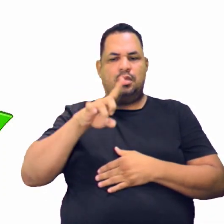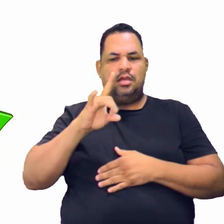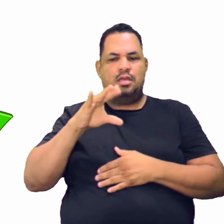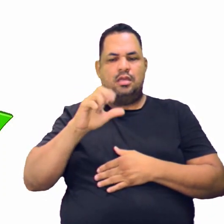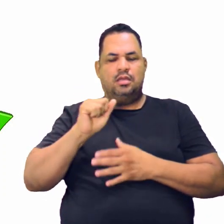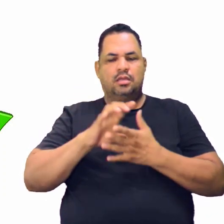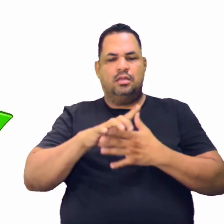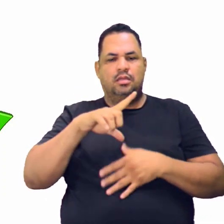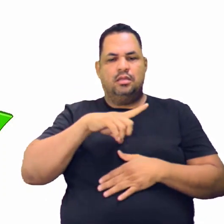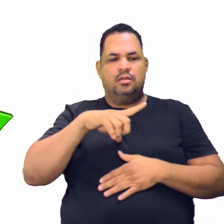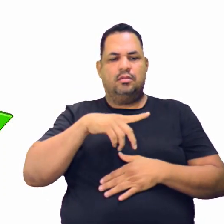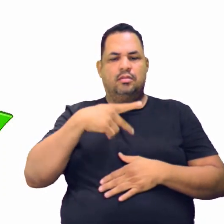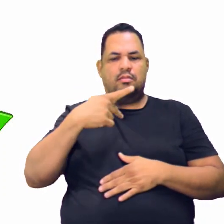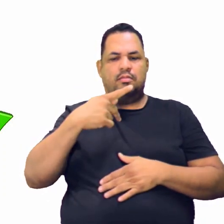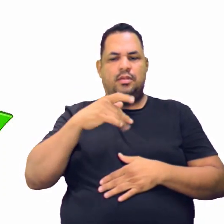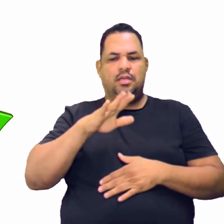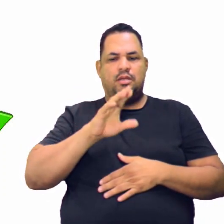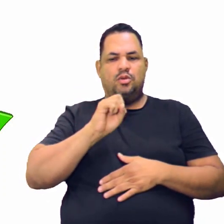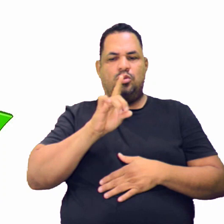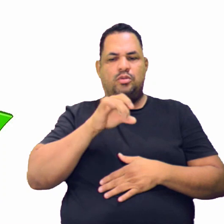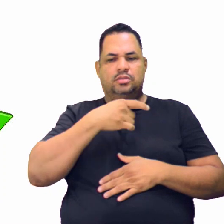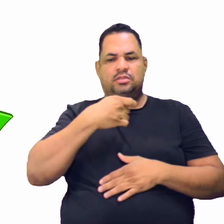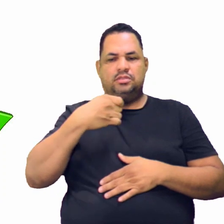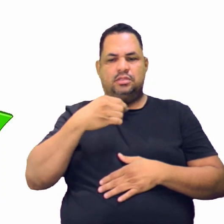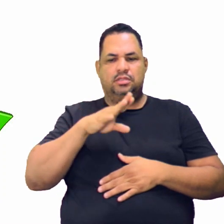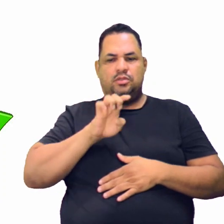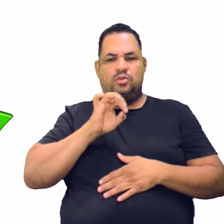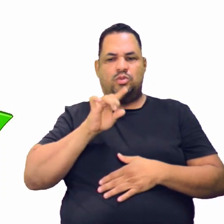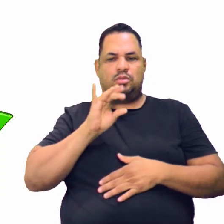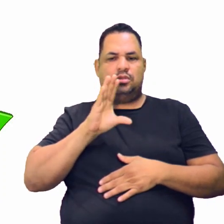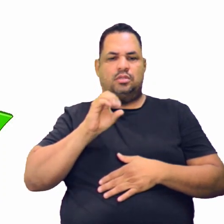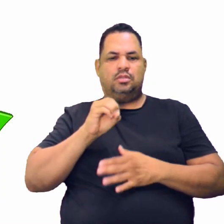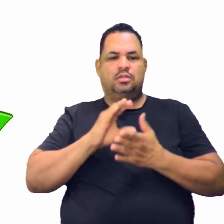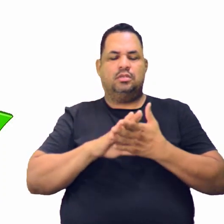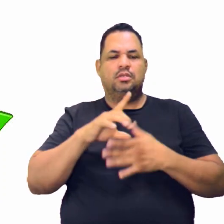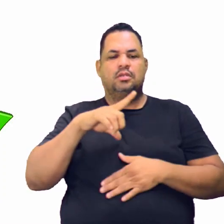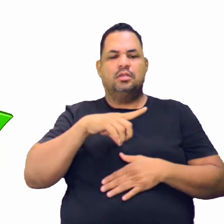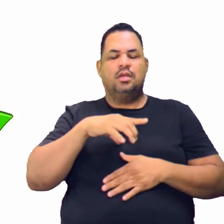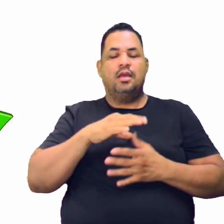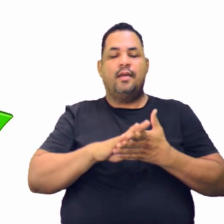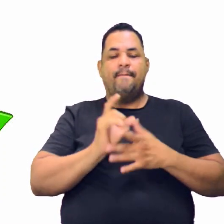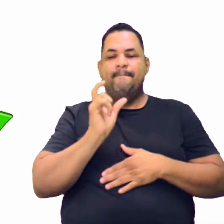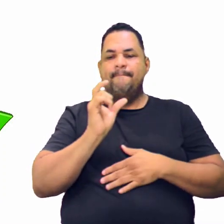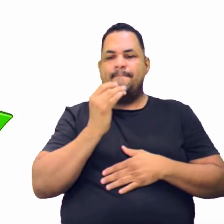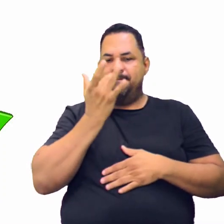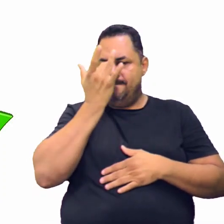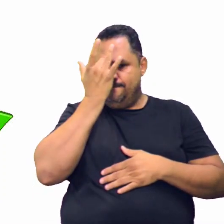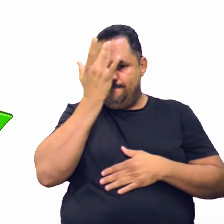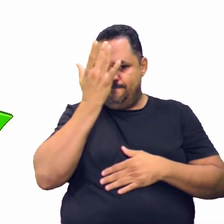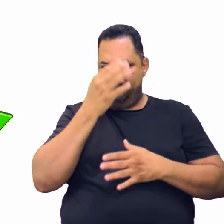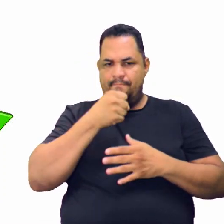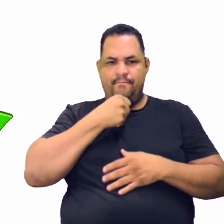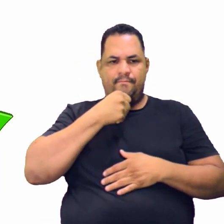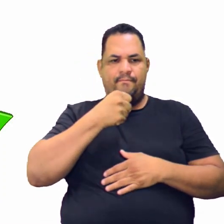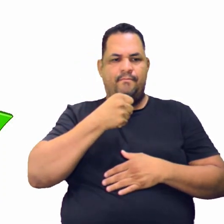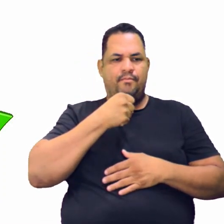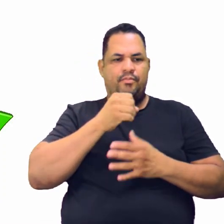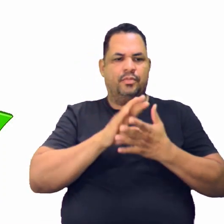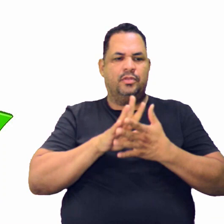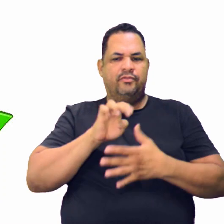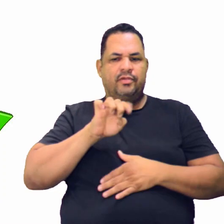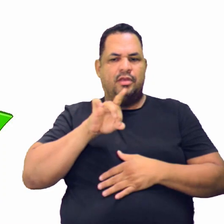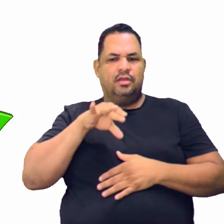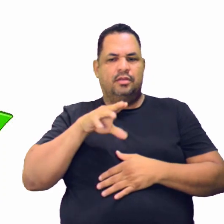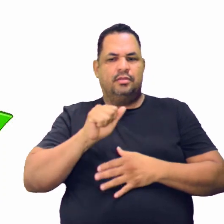uma paroxítona. Eu tenho aqui, como eu falei, a palavra fácil, repórter,